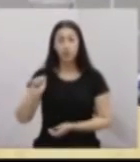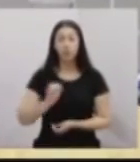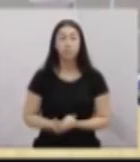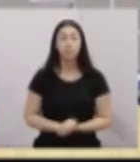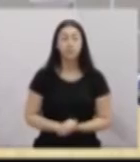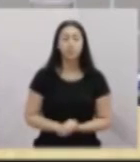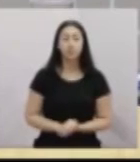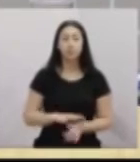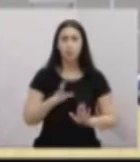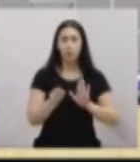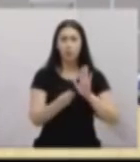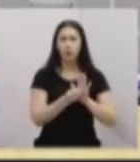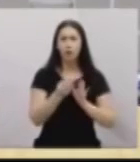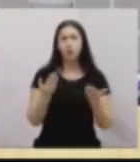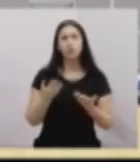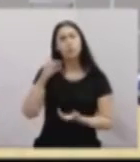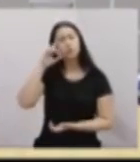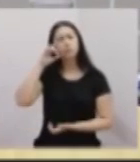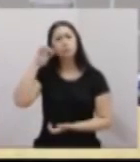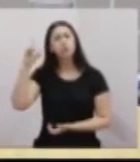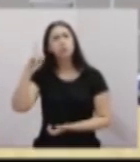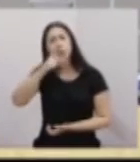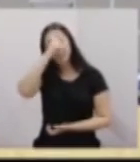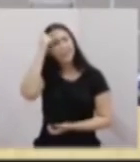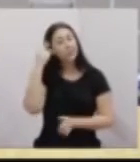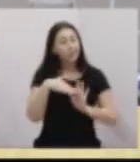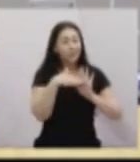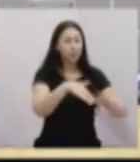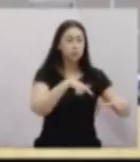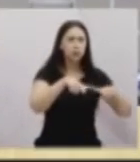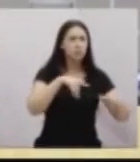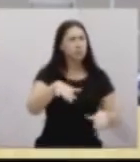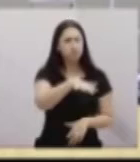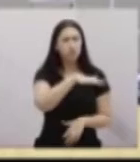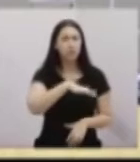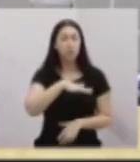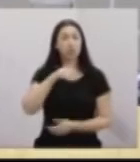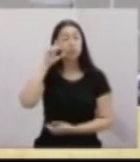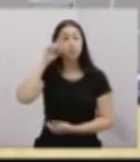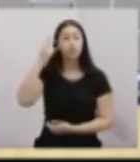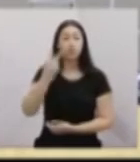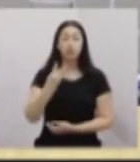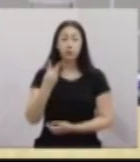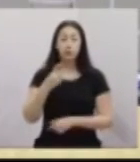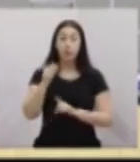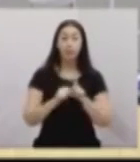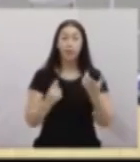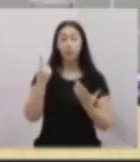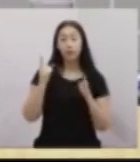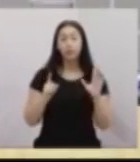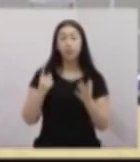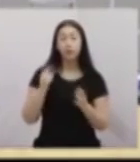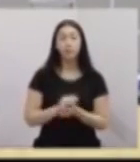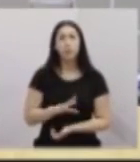sessão o registro do transcurso do Dia do Auxiliar de Serviços Gerais, 22 de fevereiro. Diante da grande importância